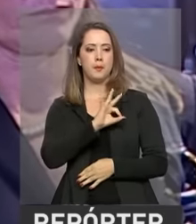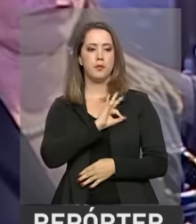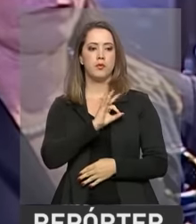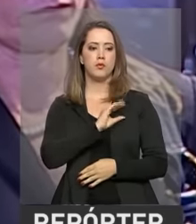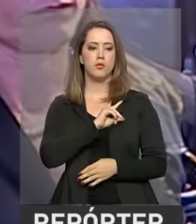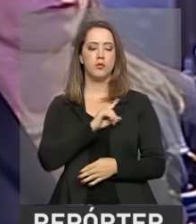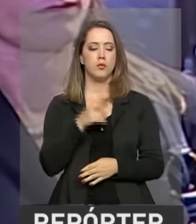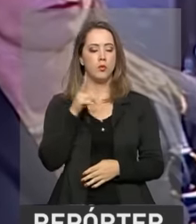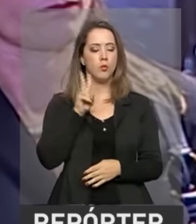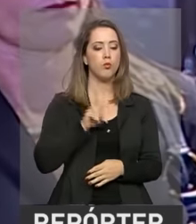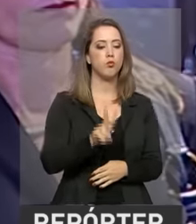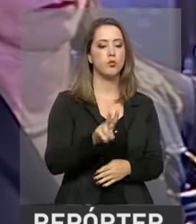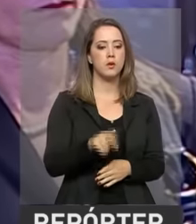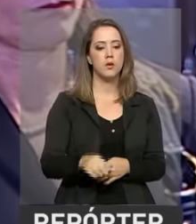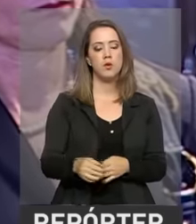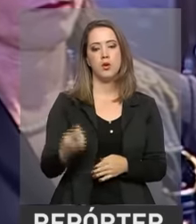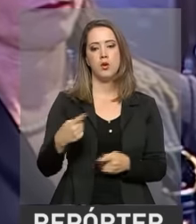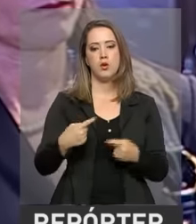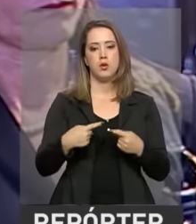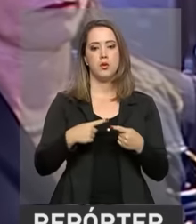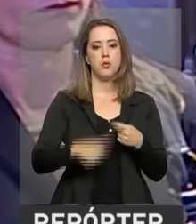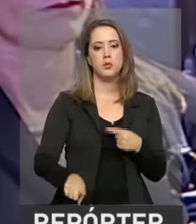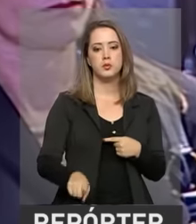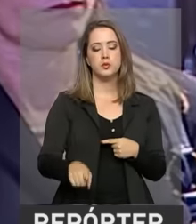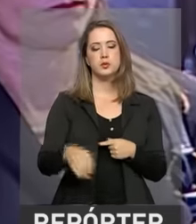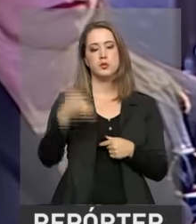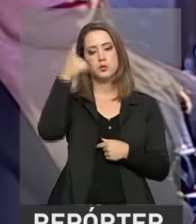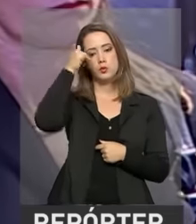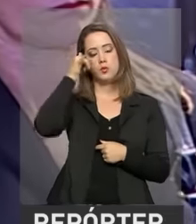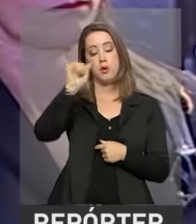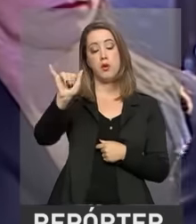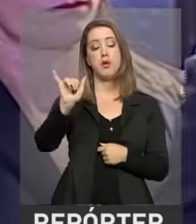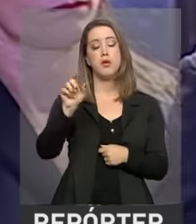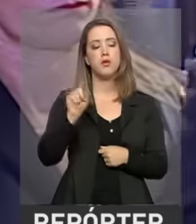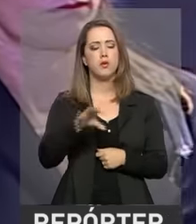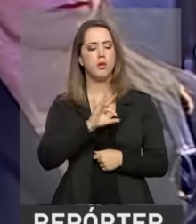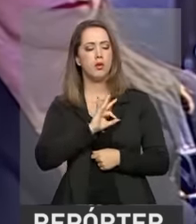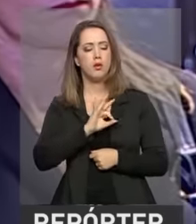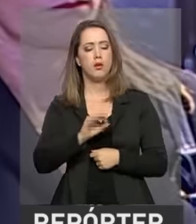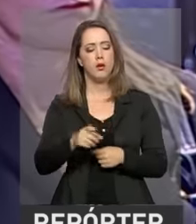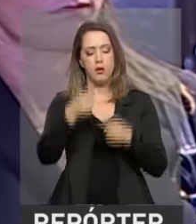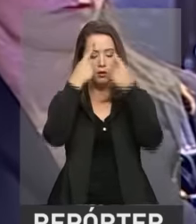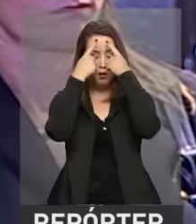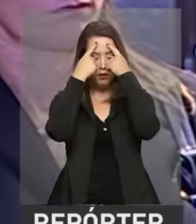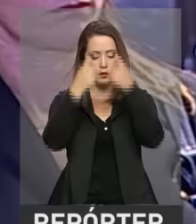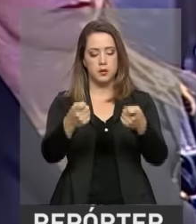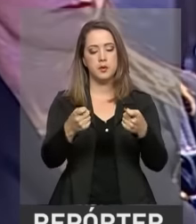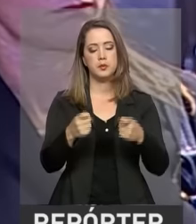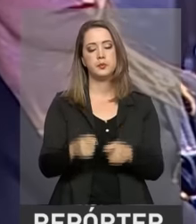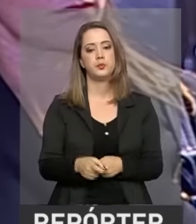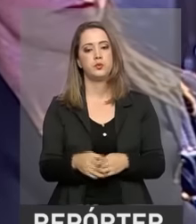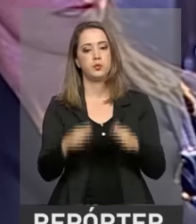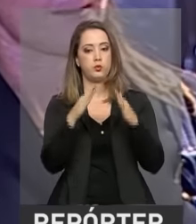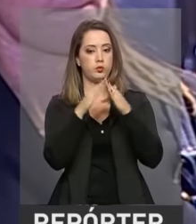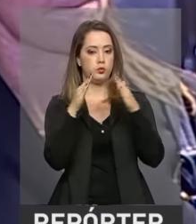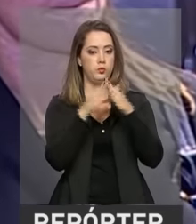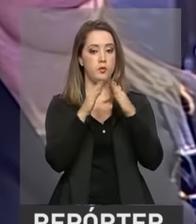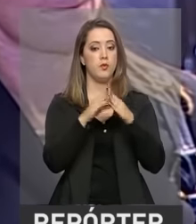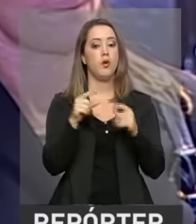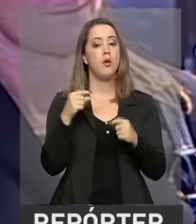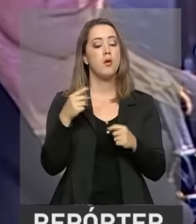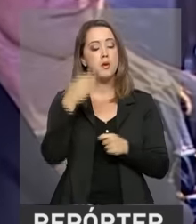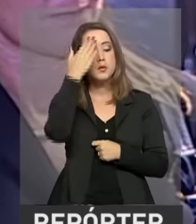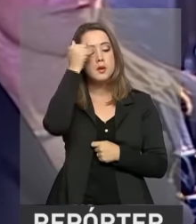direcionado Ao Combate à violência doméstica ou seja por isso a necessidade é de saber exatamente